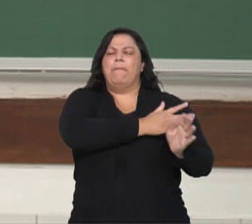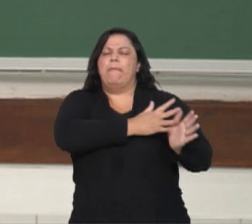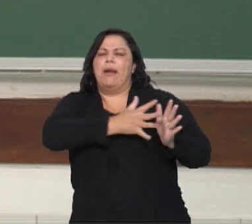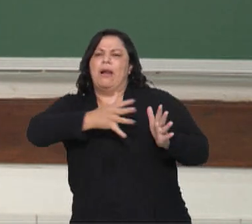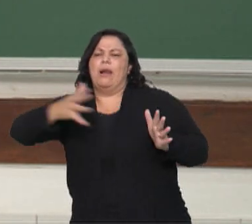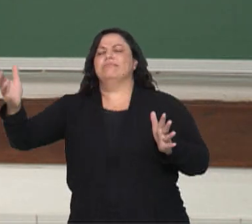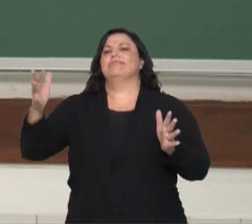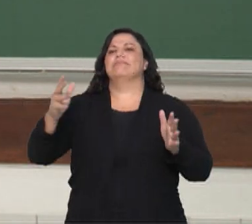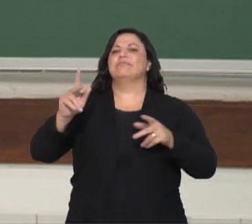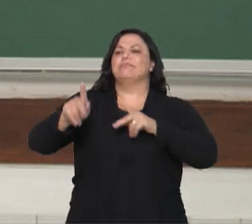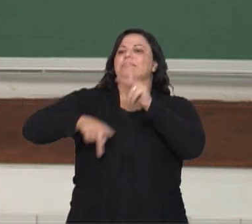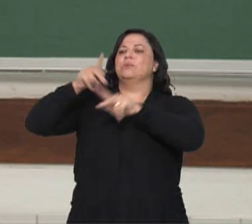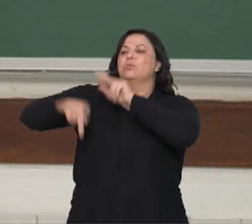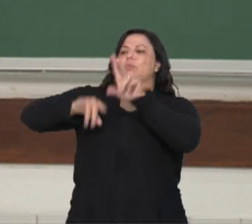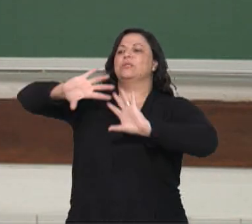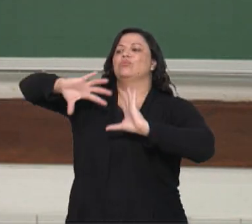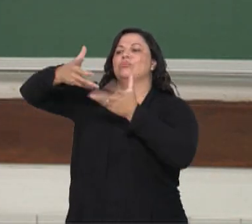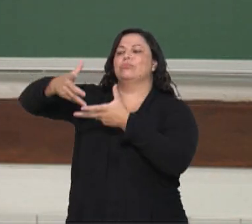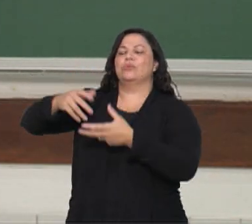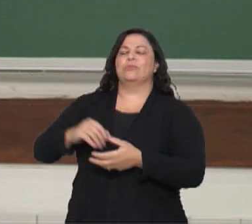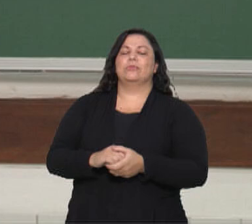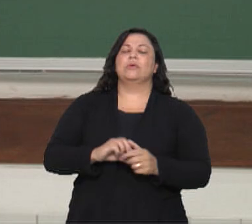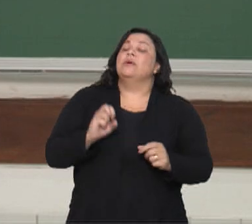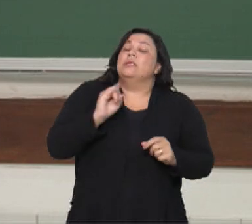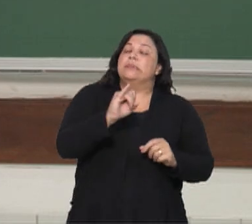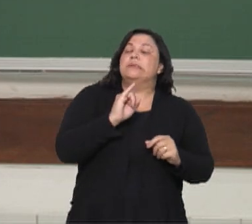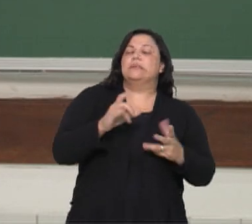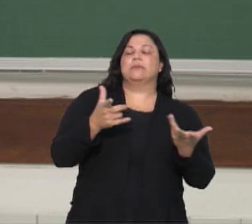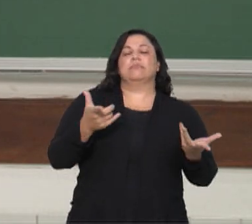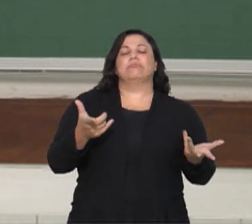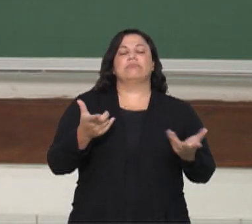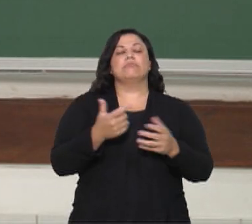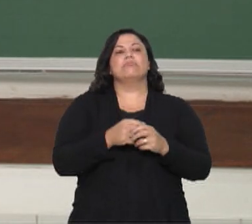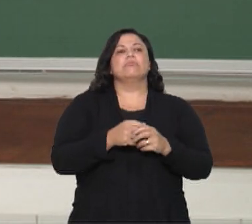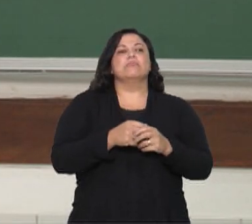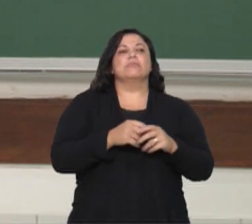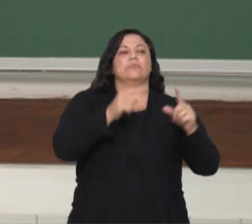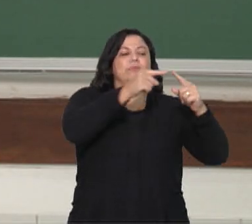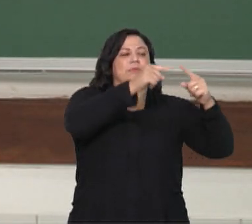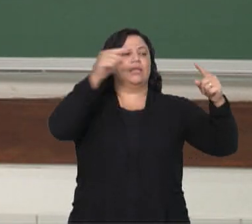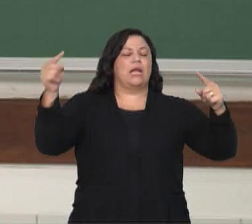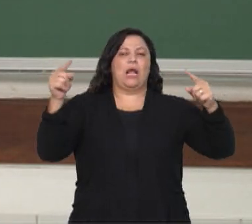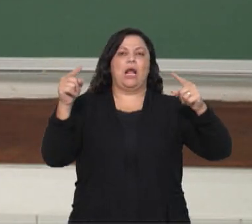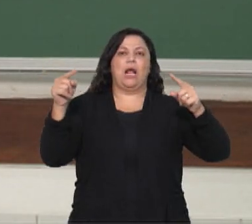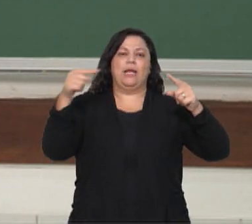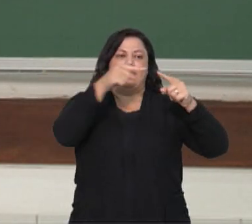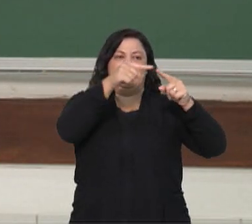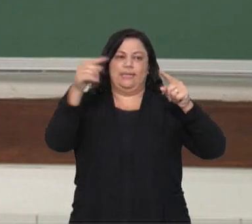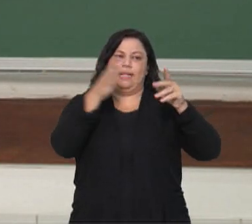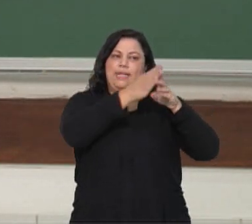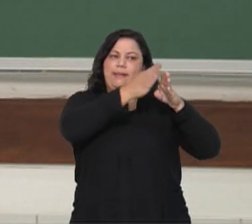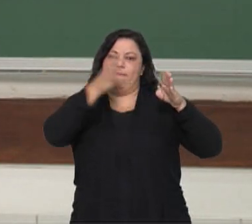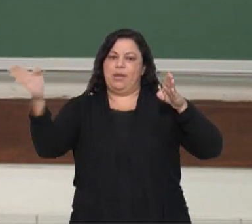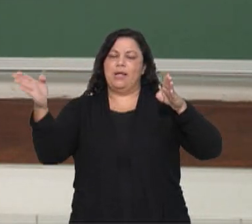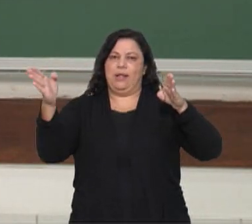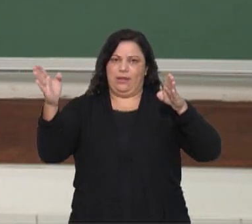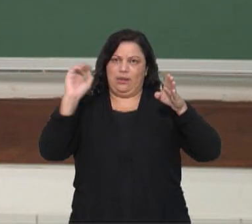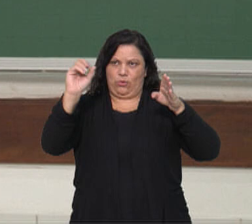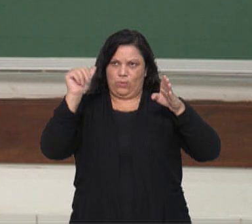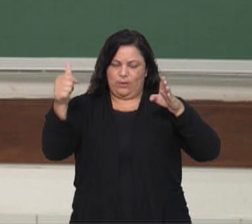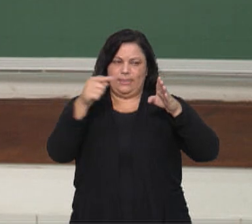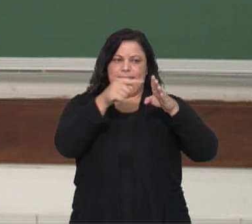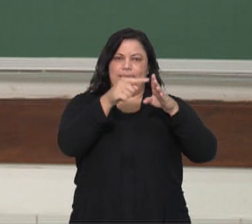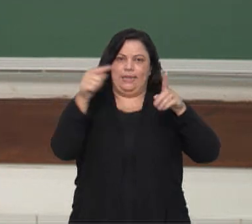Sendo que, se nós pegarmos essa linha e trouxéssemos antes, vamos colocar a origem